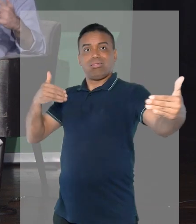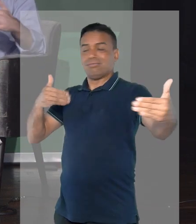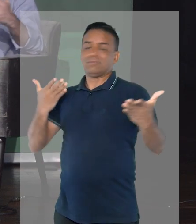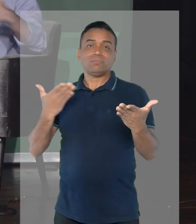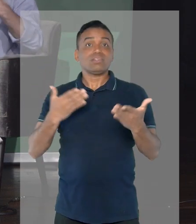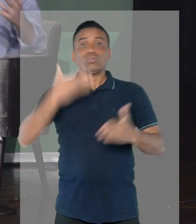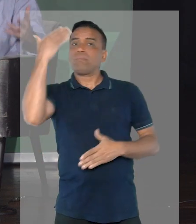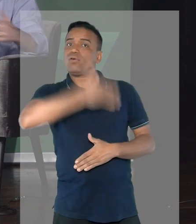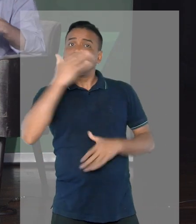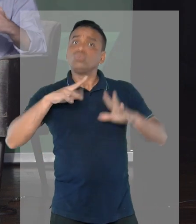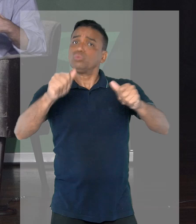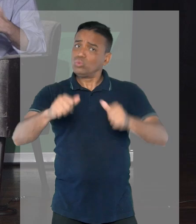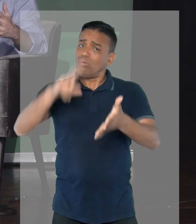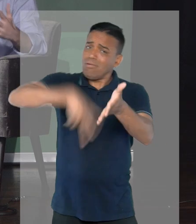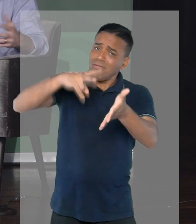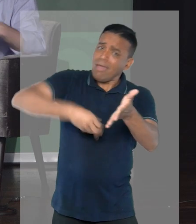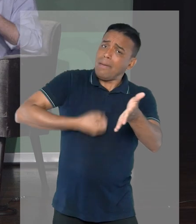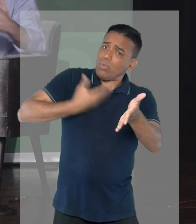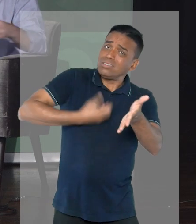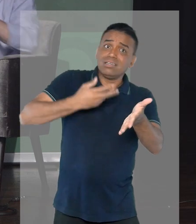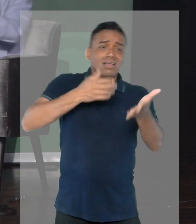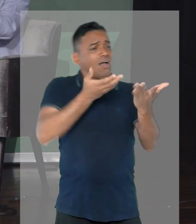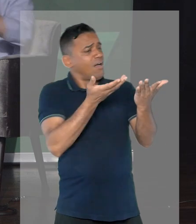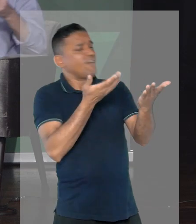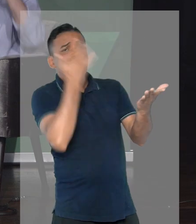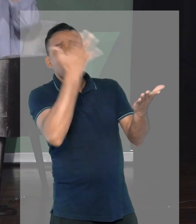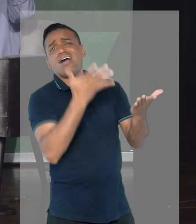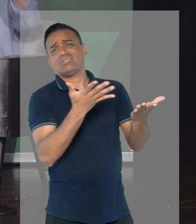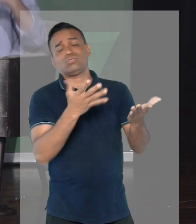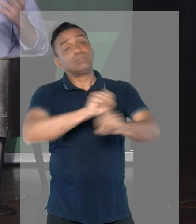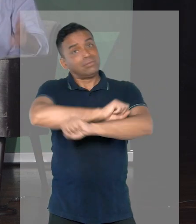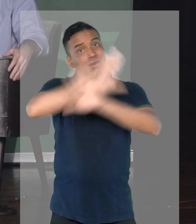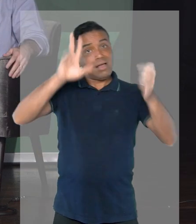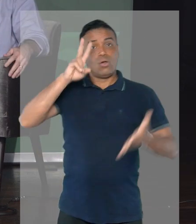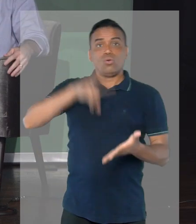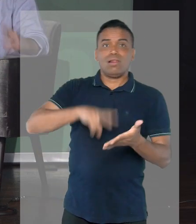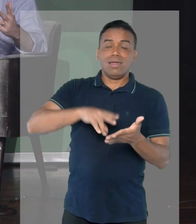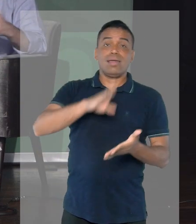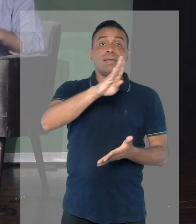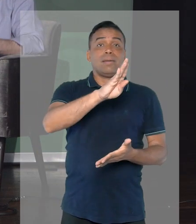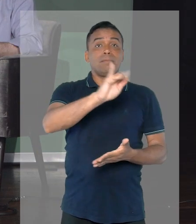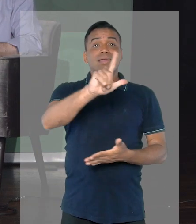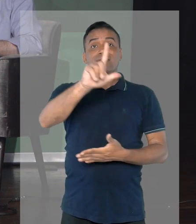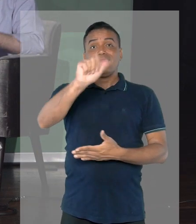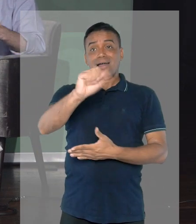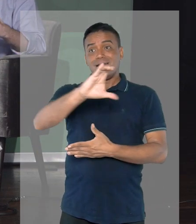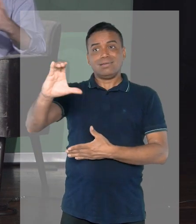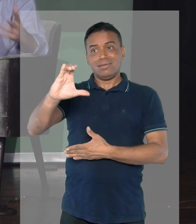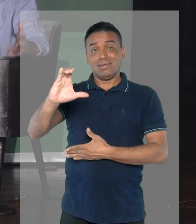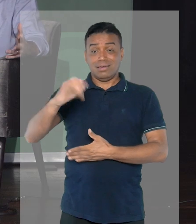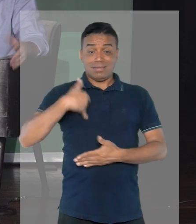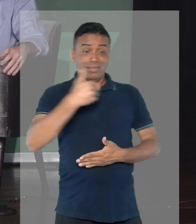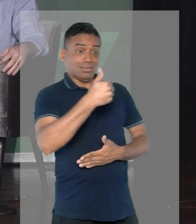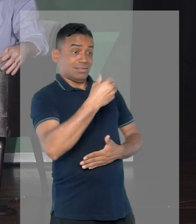que dá para todo mundo ler poesia. É divertido, é fácil. É claro que ler Bilac aos 13